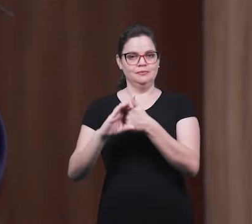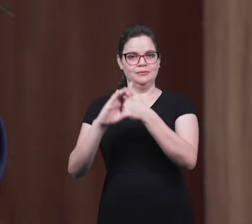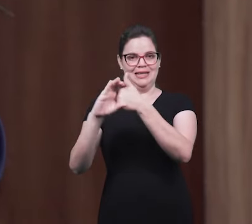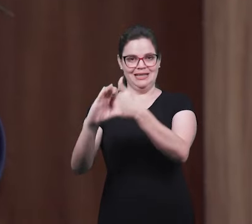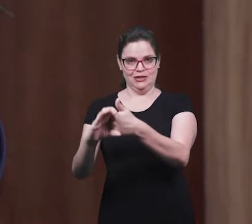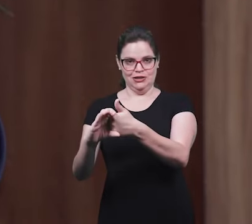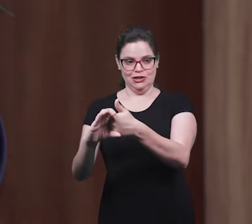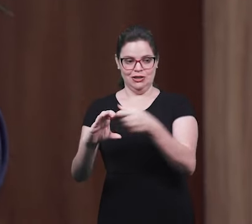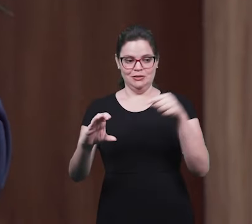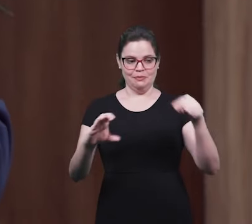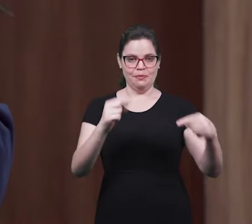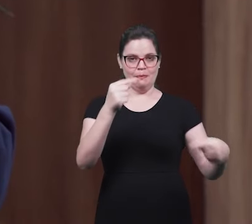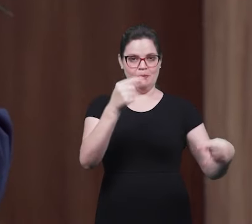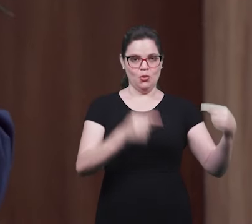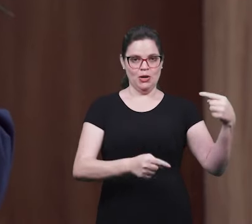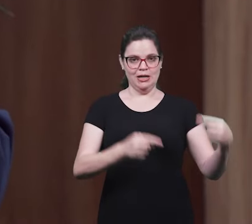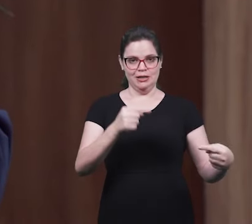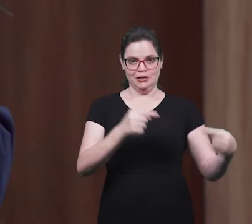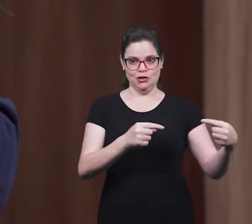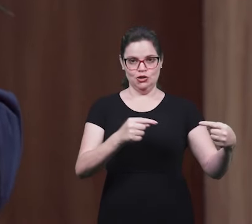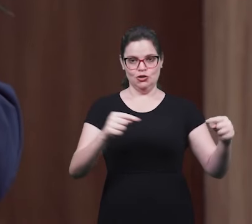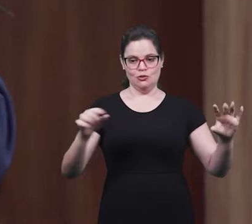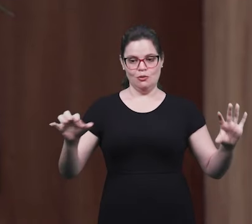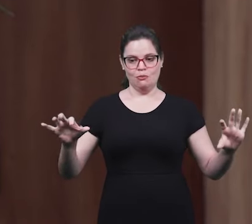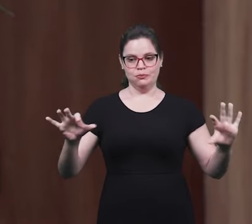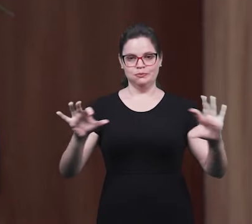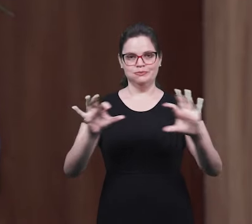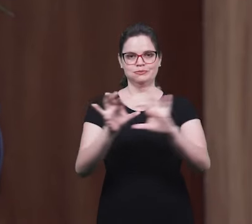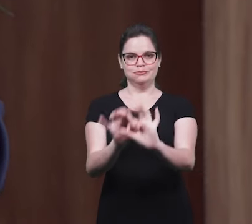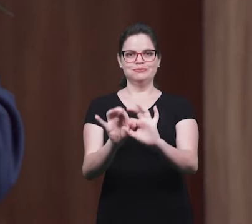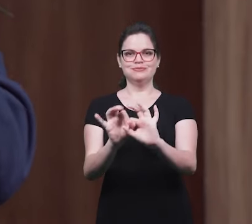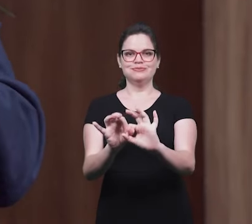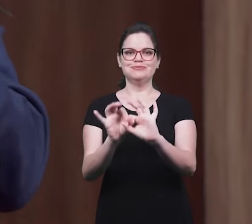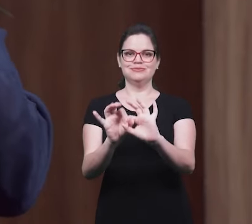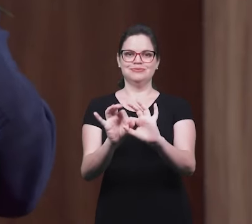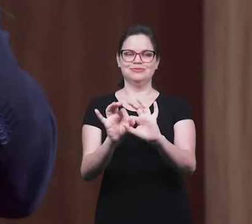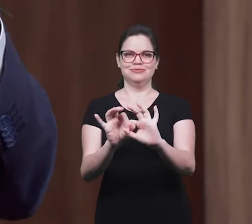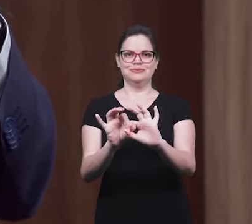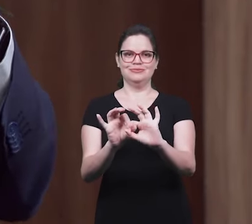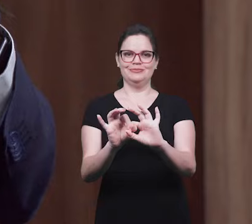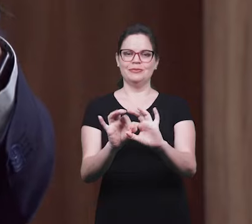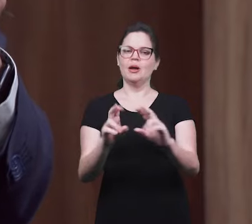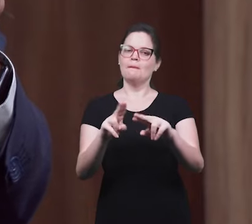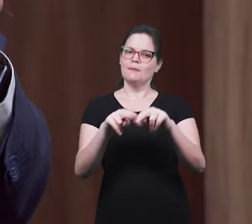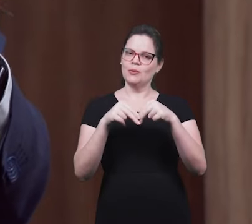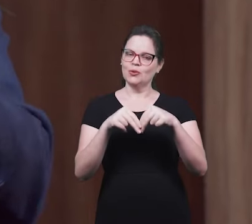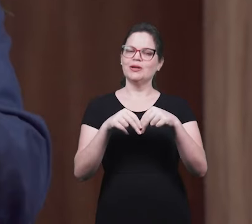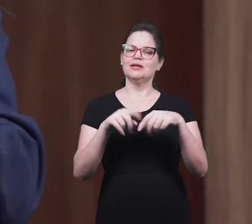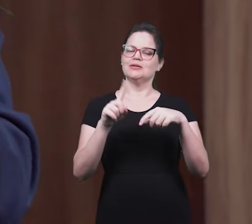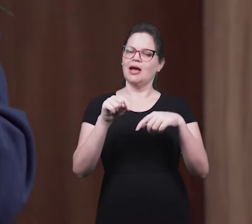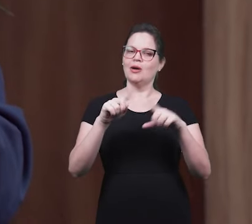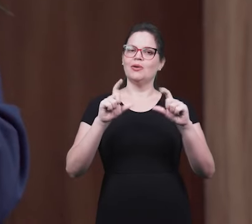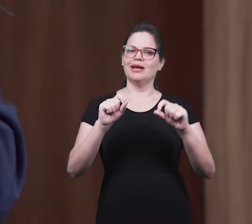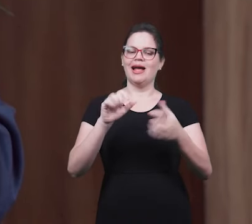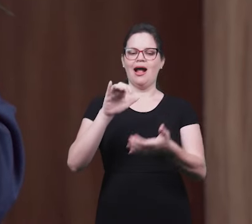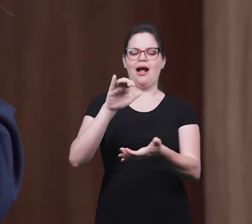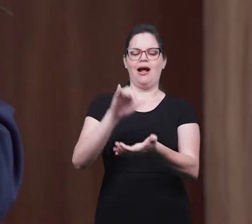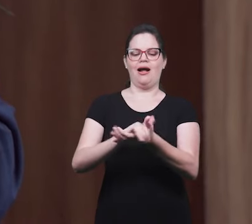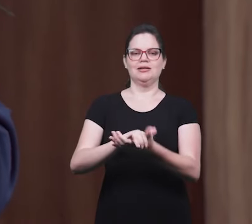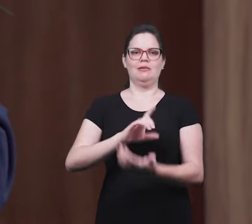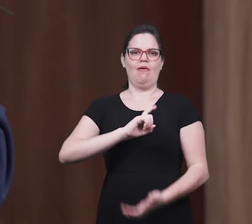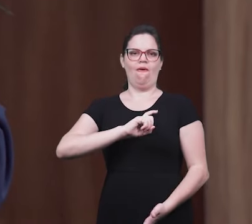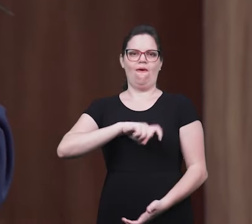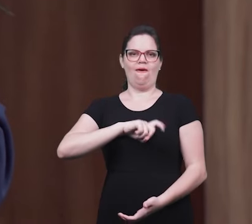de um casamento pervertido, essa união entre o Estado e